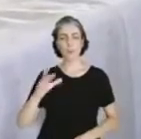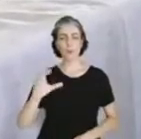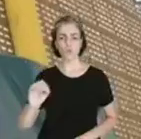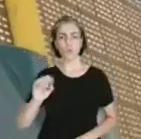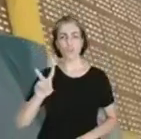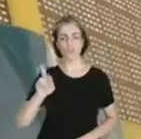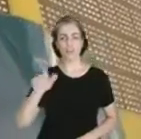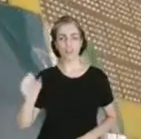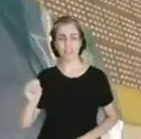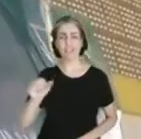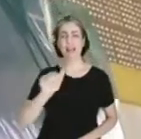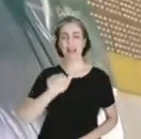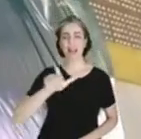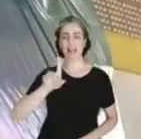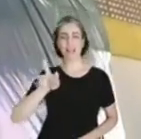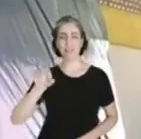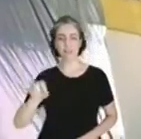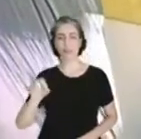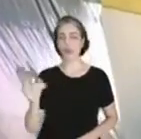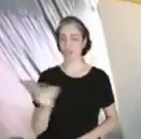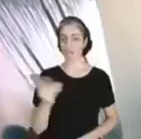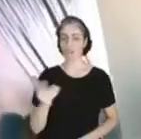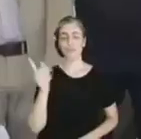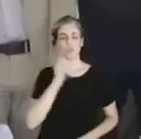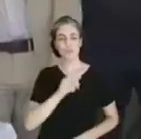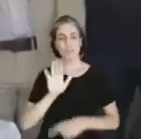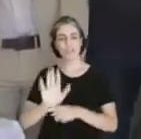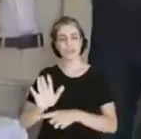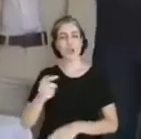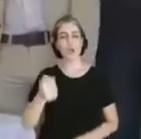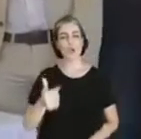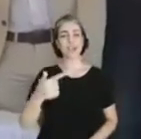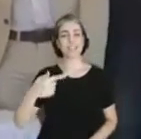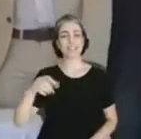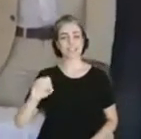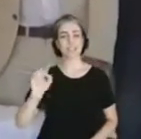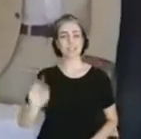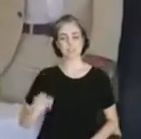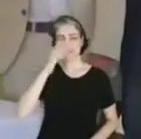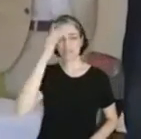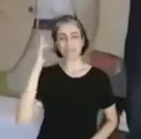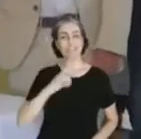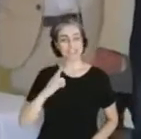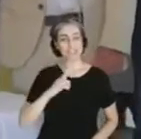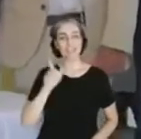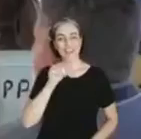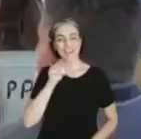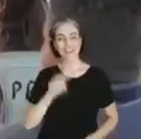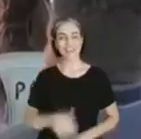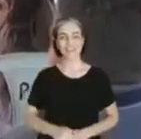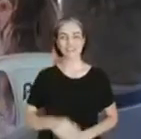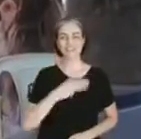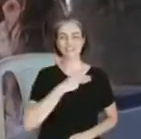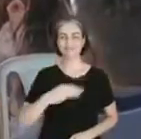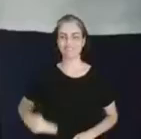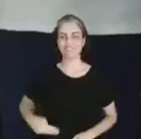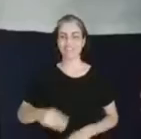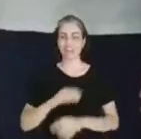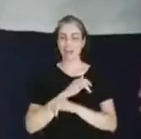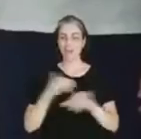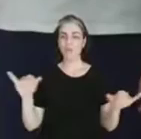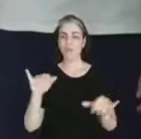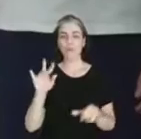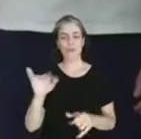das barragens Poço de Varas e Alívio. Juntas, elas vão beneficiar quase 70 mil pessoas com abastecimento de água.